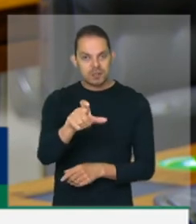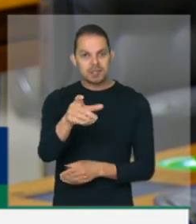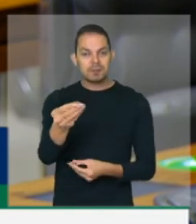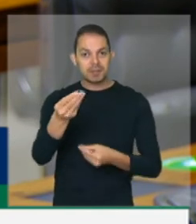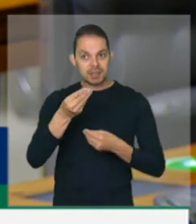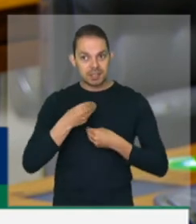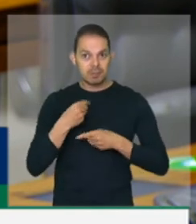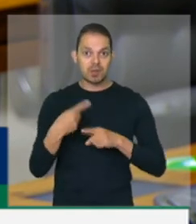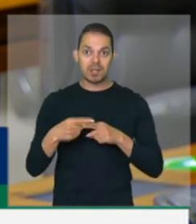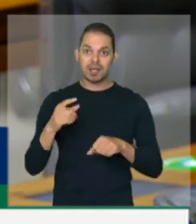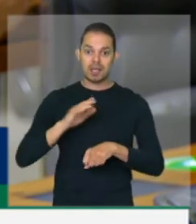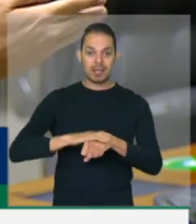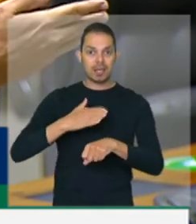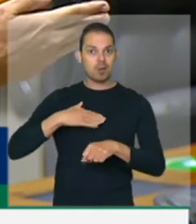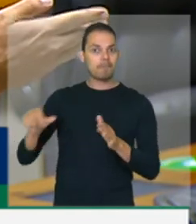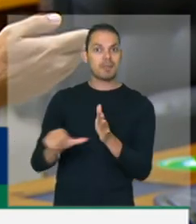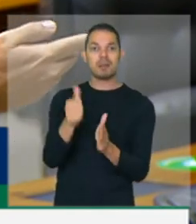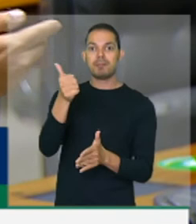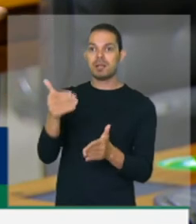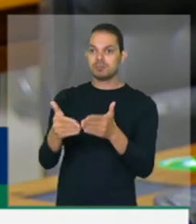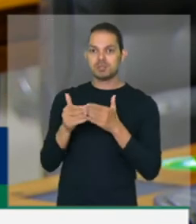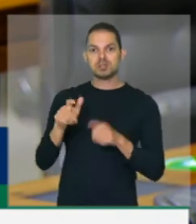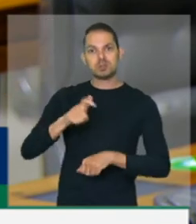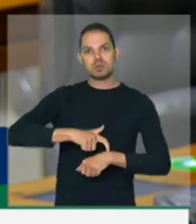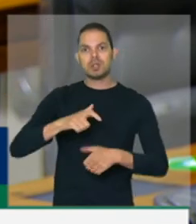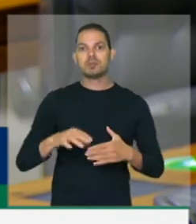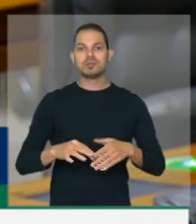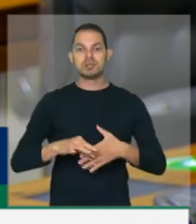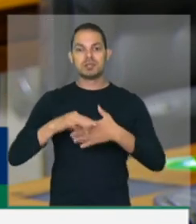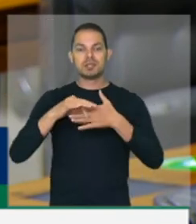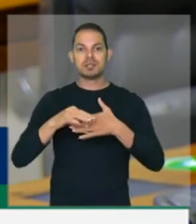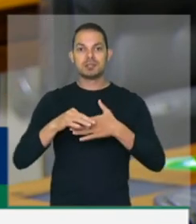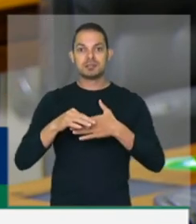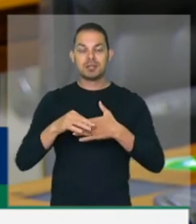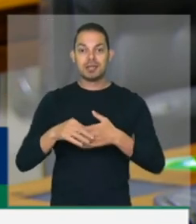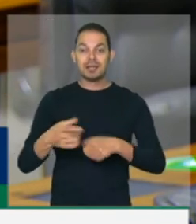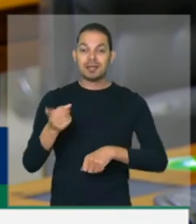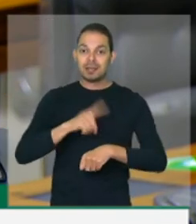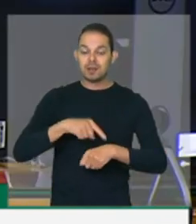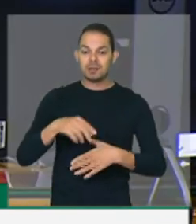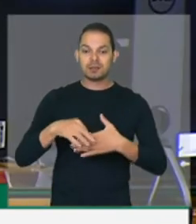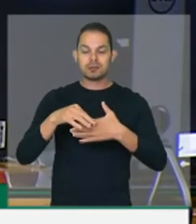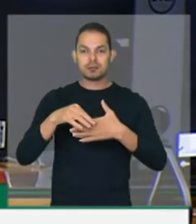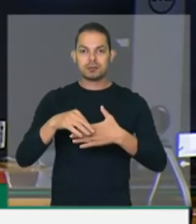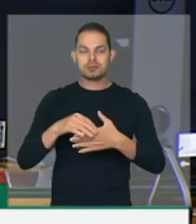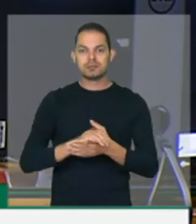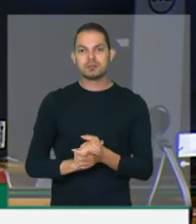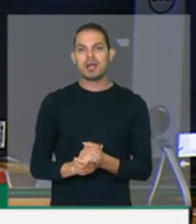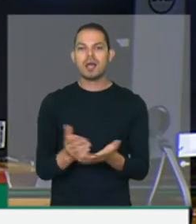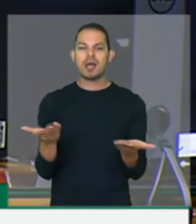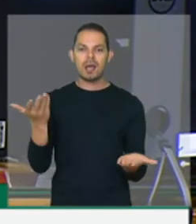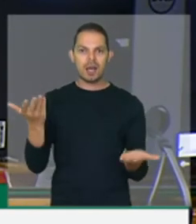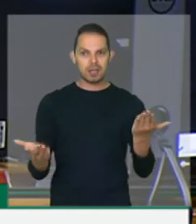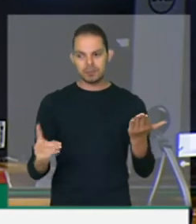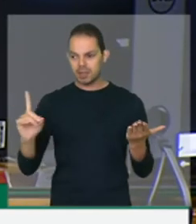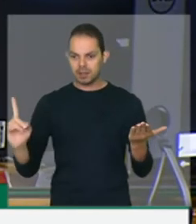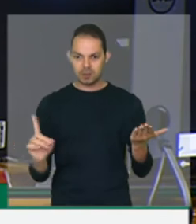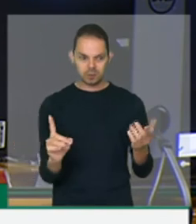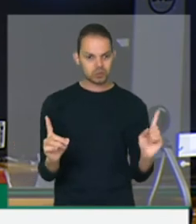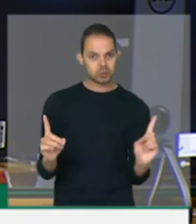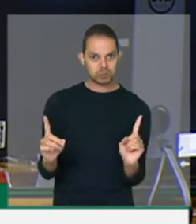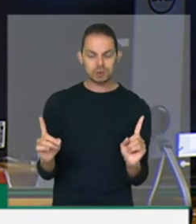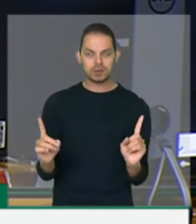porque fui o primeiro que pedi, o tempo de liderança. E durante a votação... Faça equilibrado, do lado de cá, se alguém quiser, um tempo de liderança